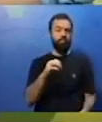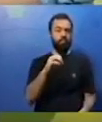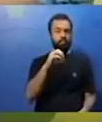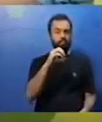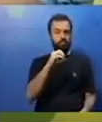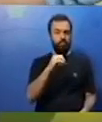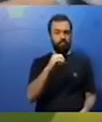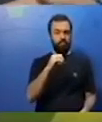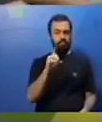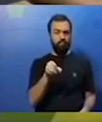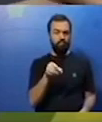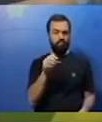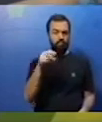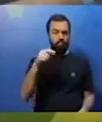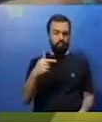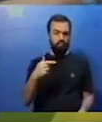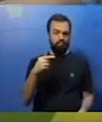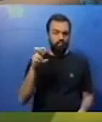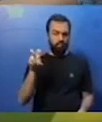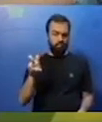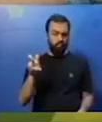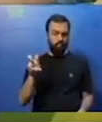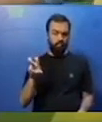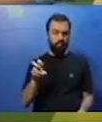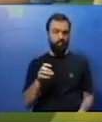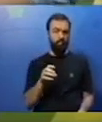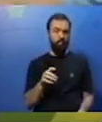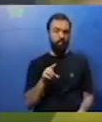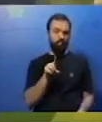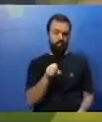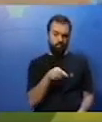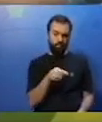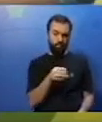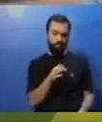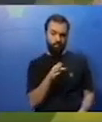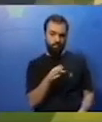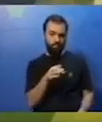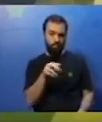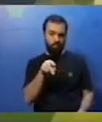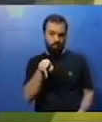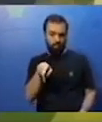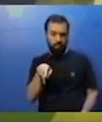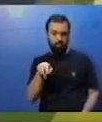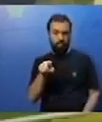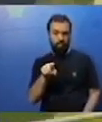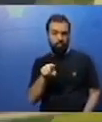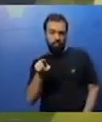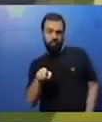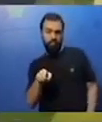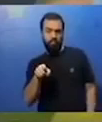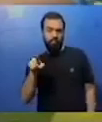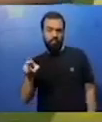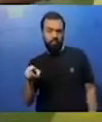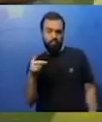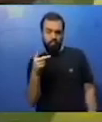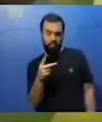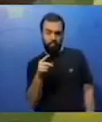2 casas para cá, para a direita, ok?